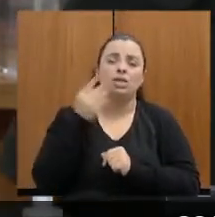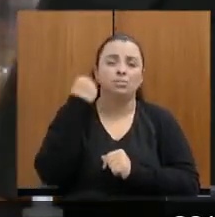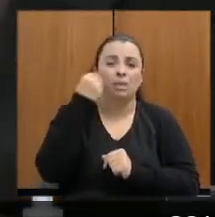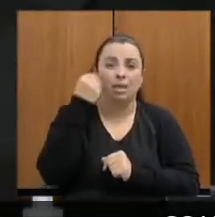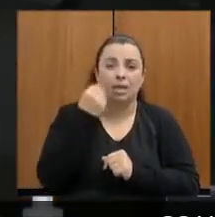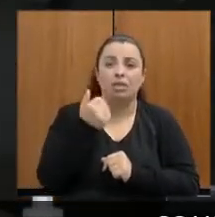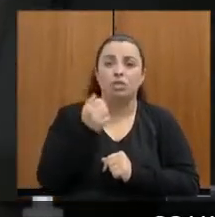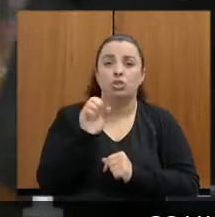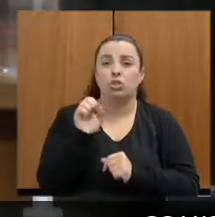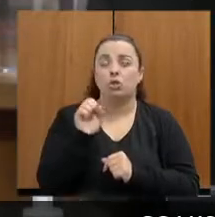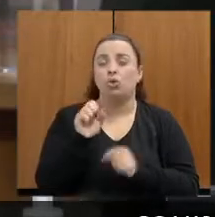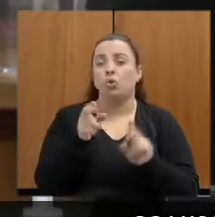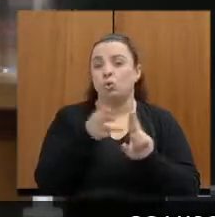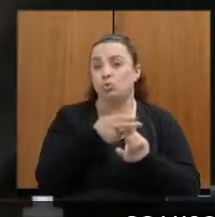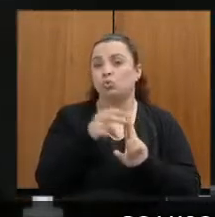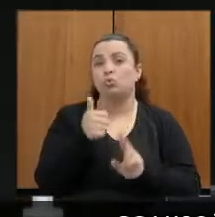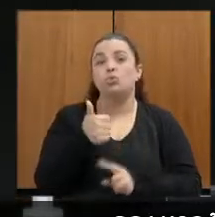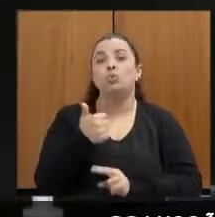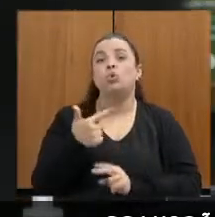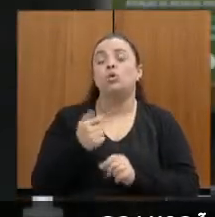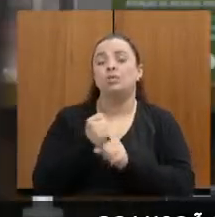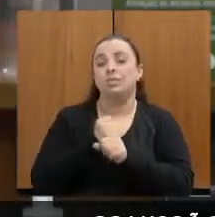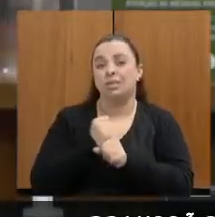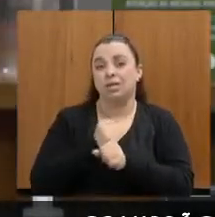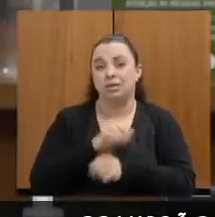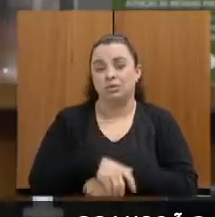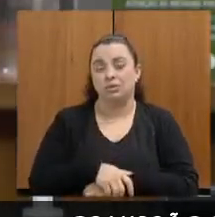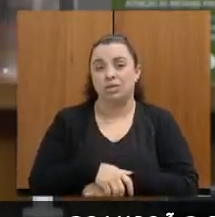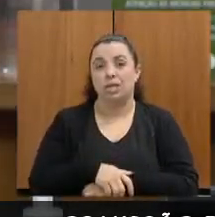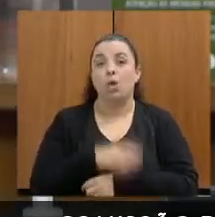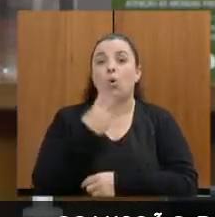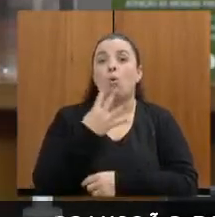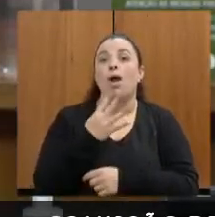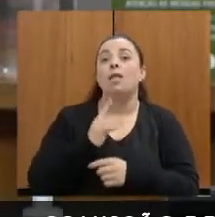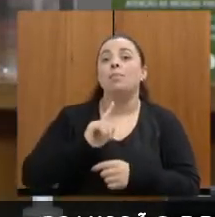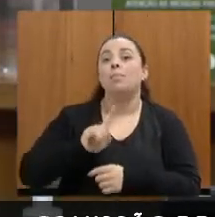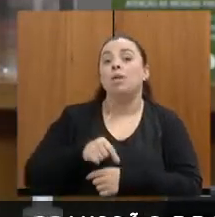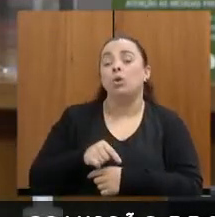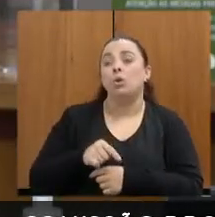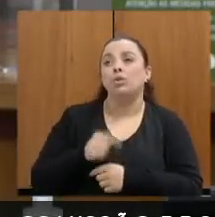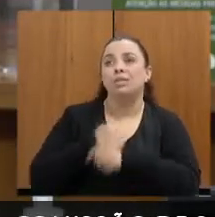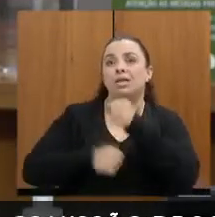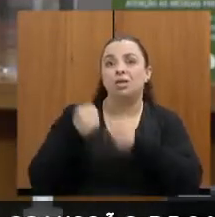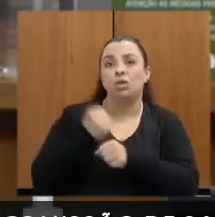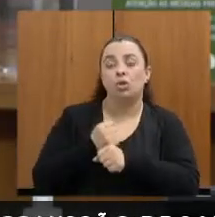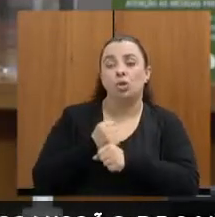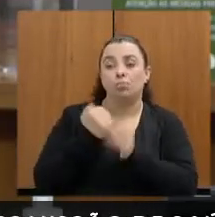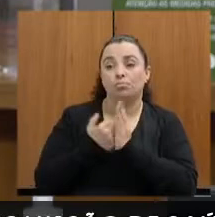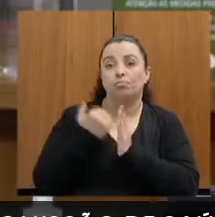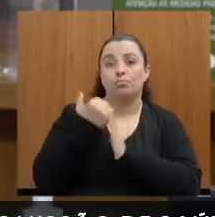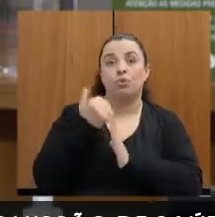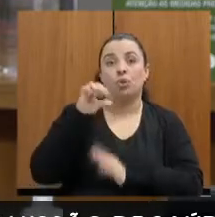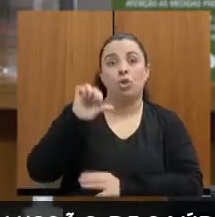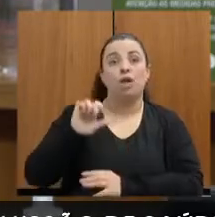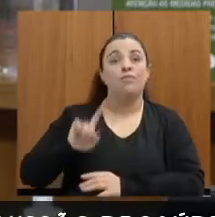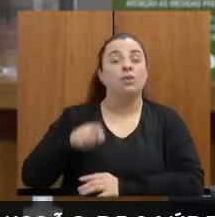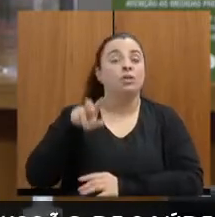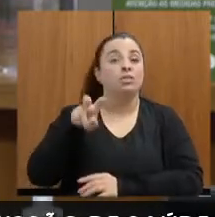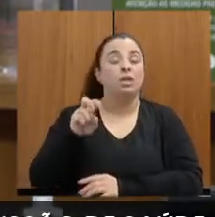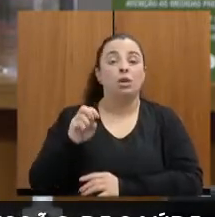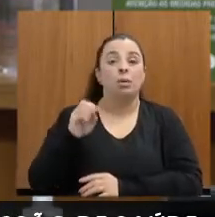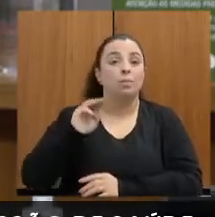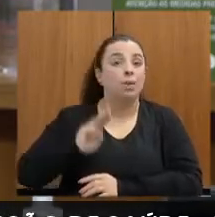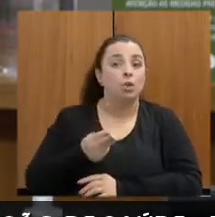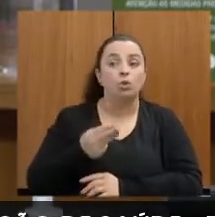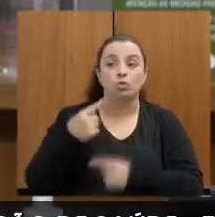de 4 bilhões financeiro de anos anteriores para nove e meio bilhões com políticas bem estabelecidas como as